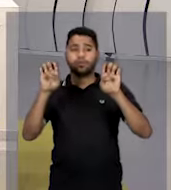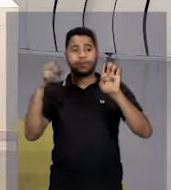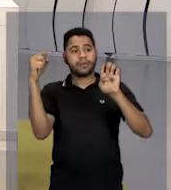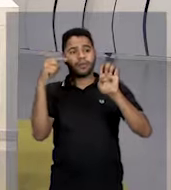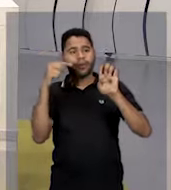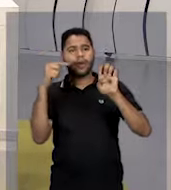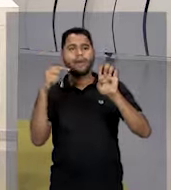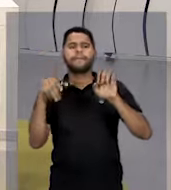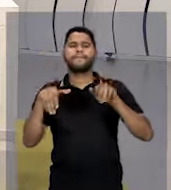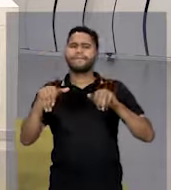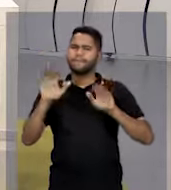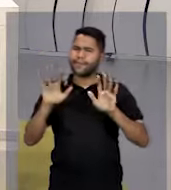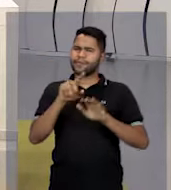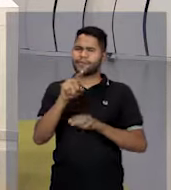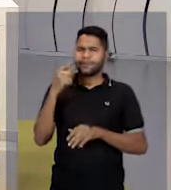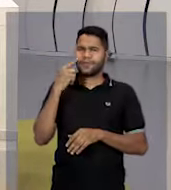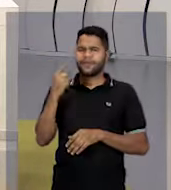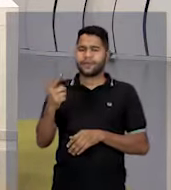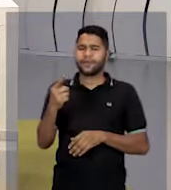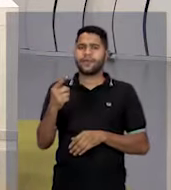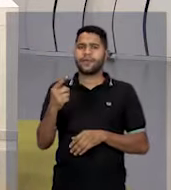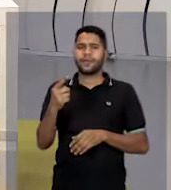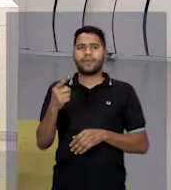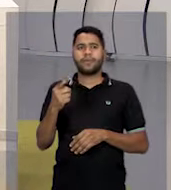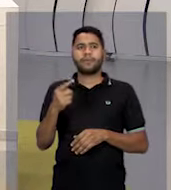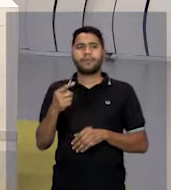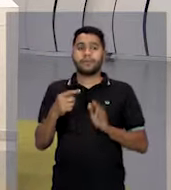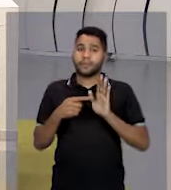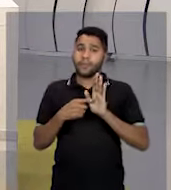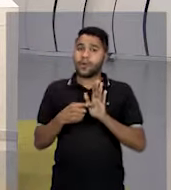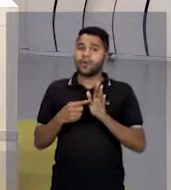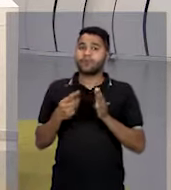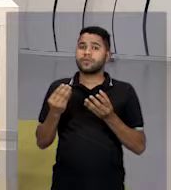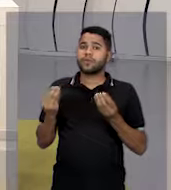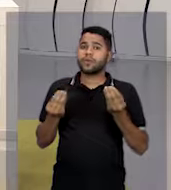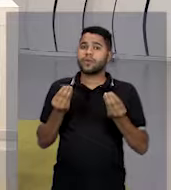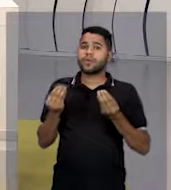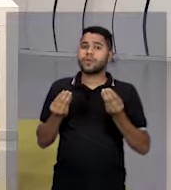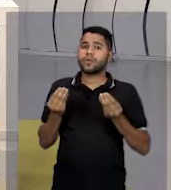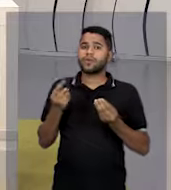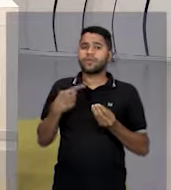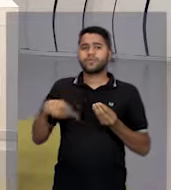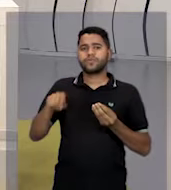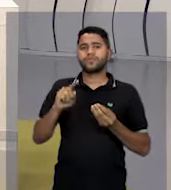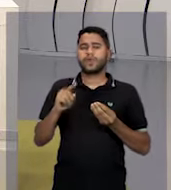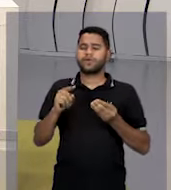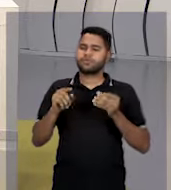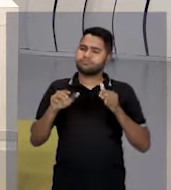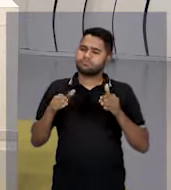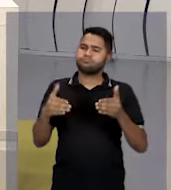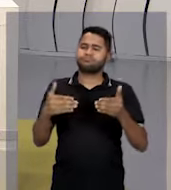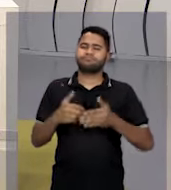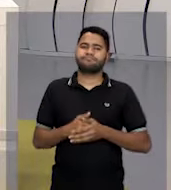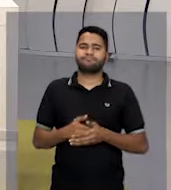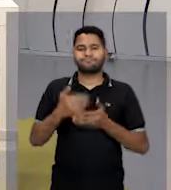equações, mas vocês viram que a questão, ela coloca muito para a gente como, né, que a gente deve trabalhar.